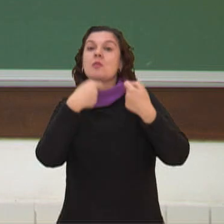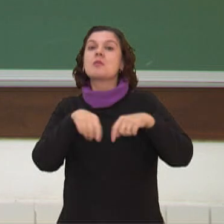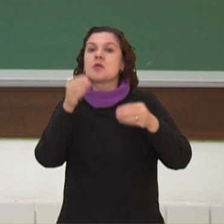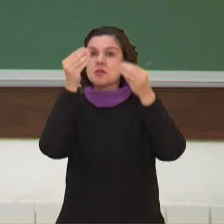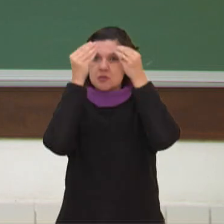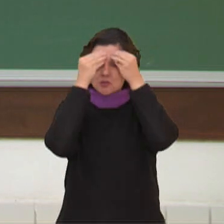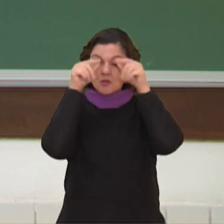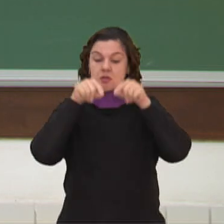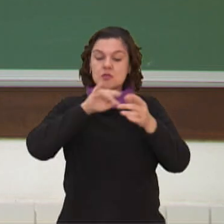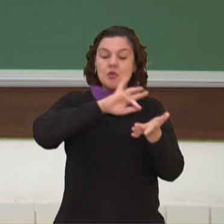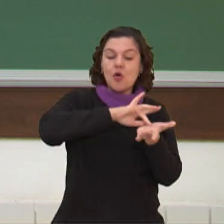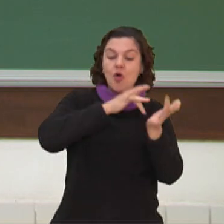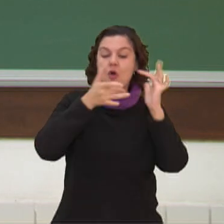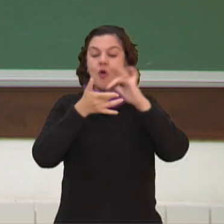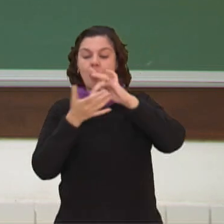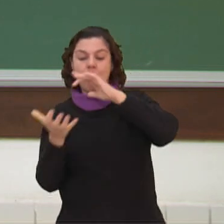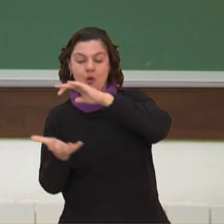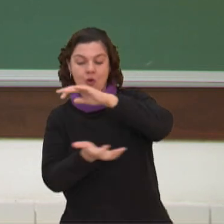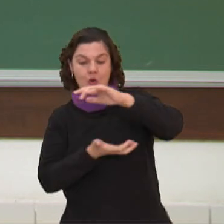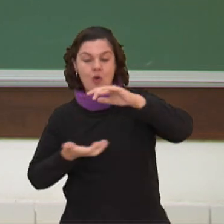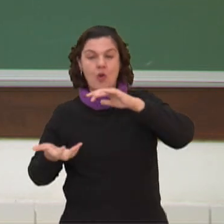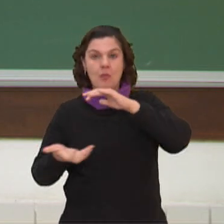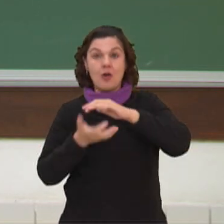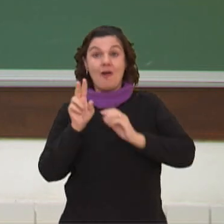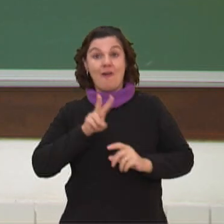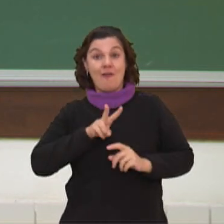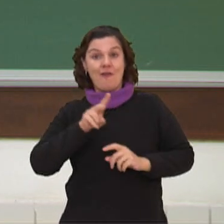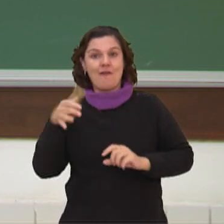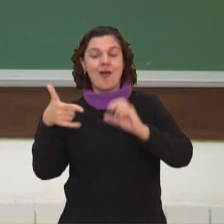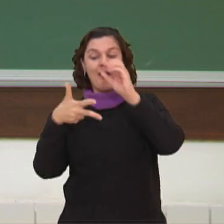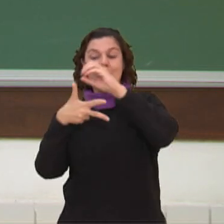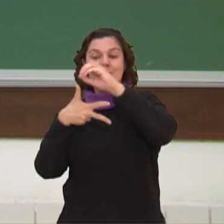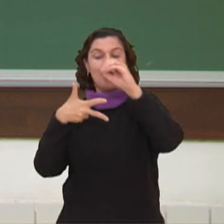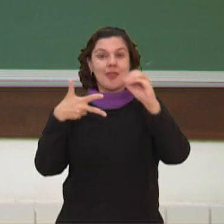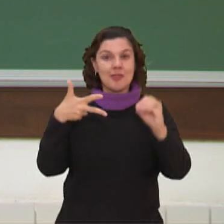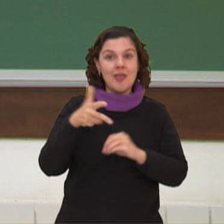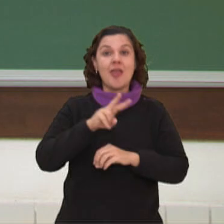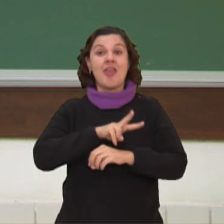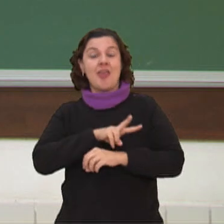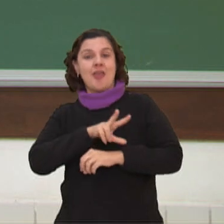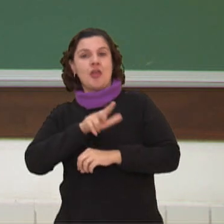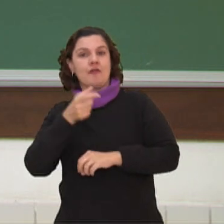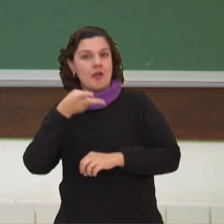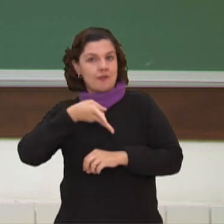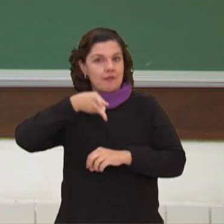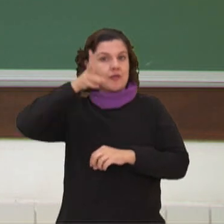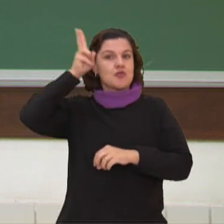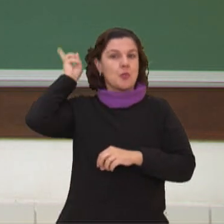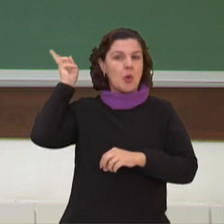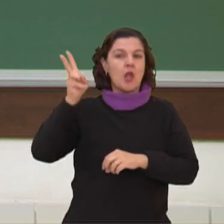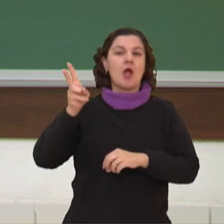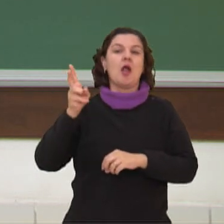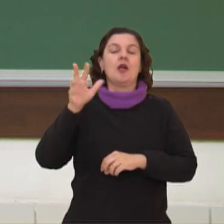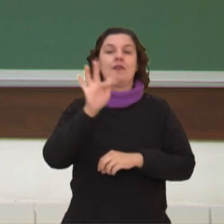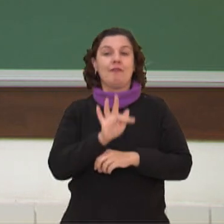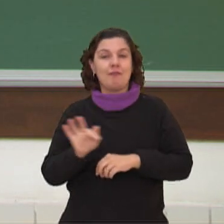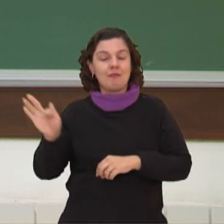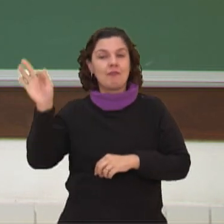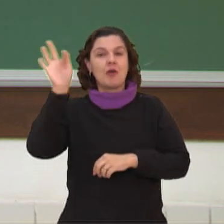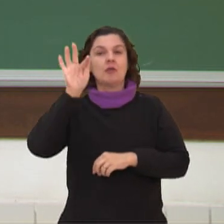visão mais global. Está aí o nosso Enem, está aí os nossos vestibulares, universidades estaduais,